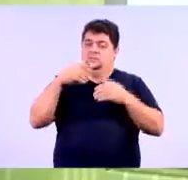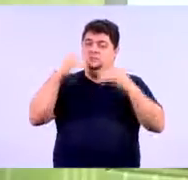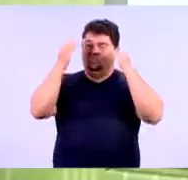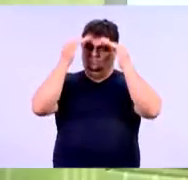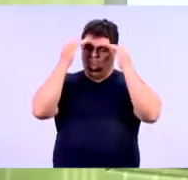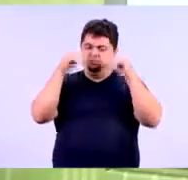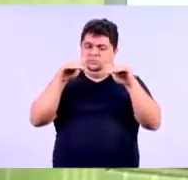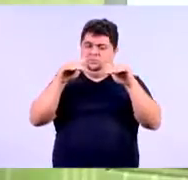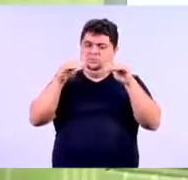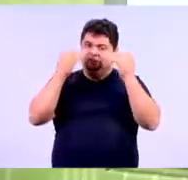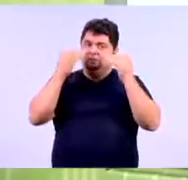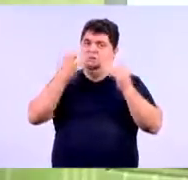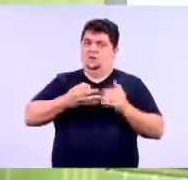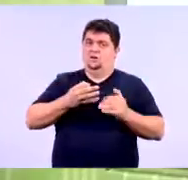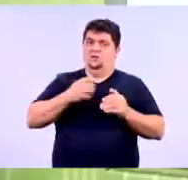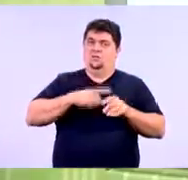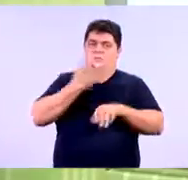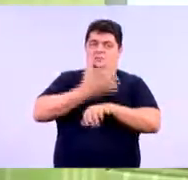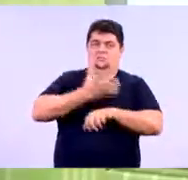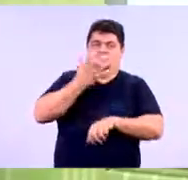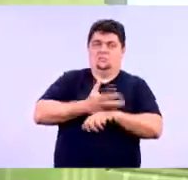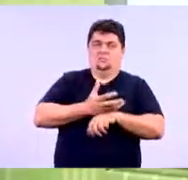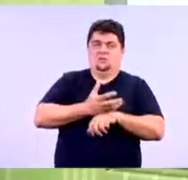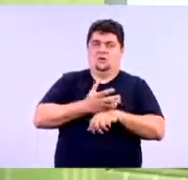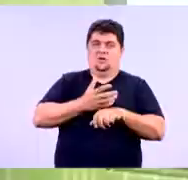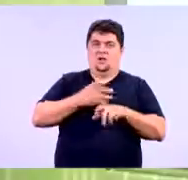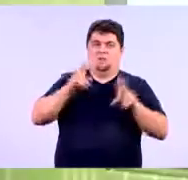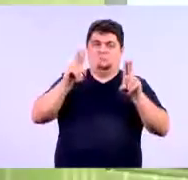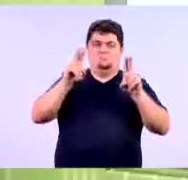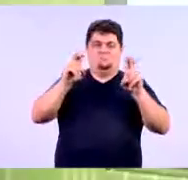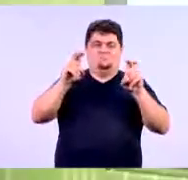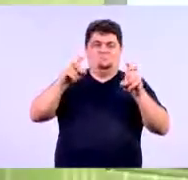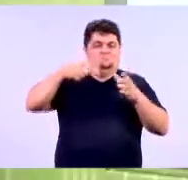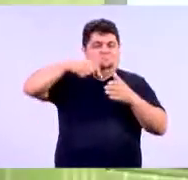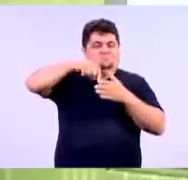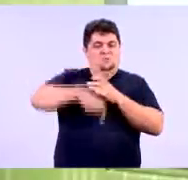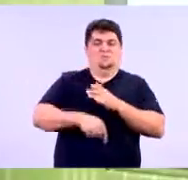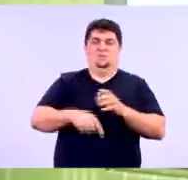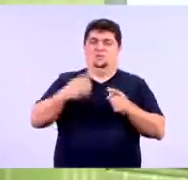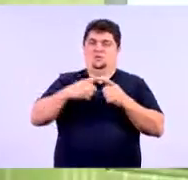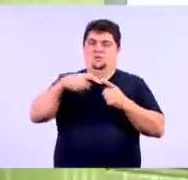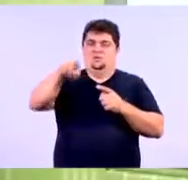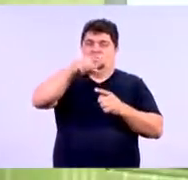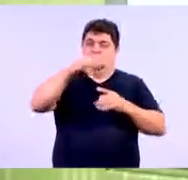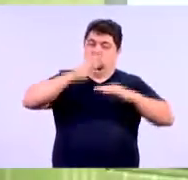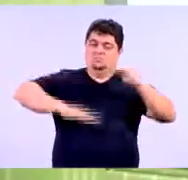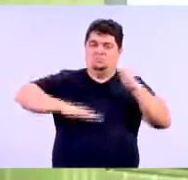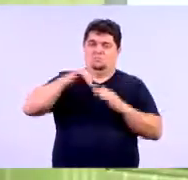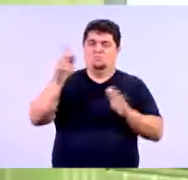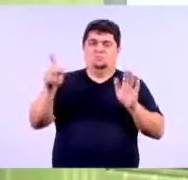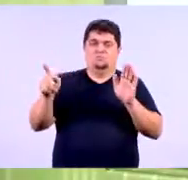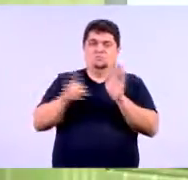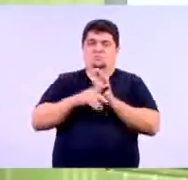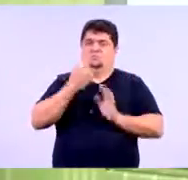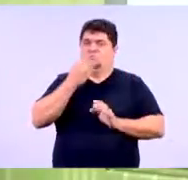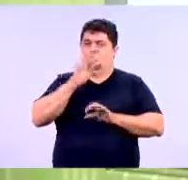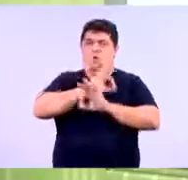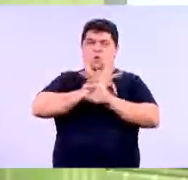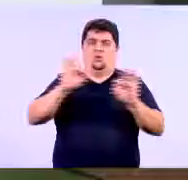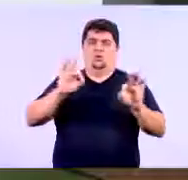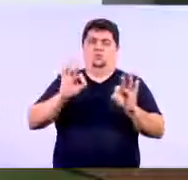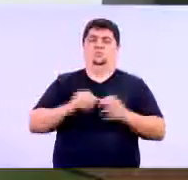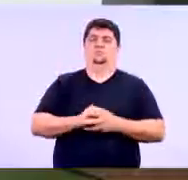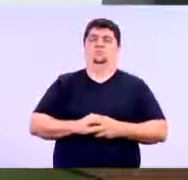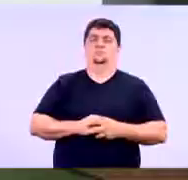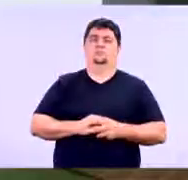atenção, porque o conteúdo ele é especializado e é para vocês se tornarem profissionais de ponta. E